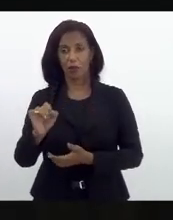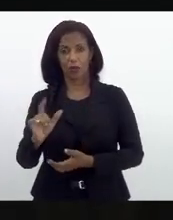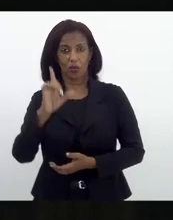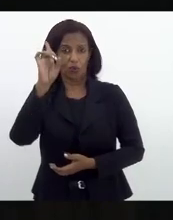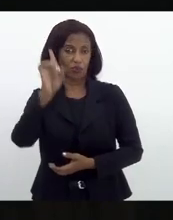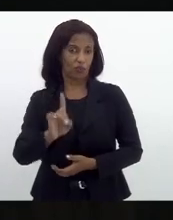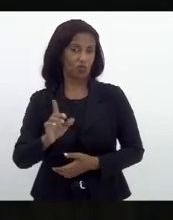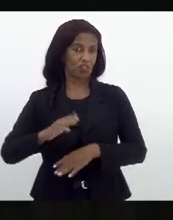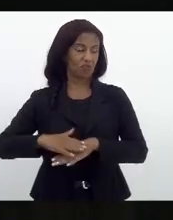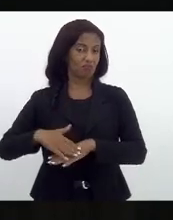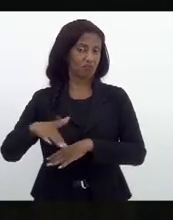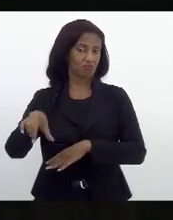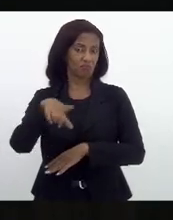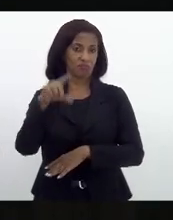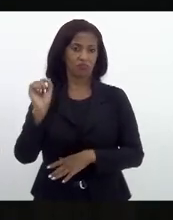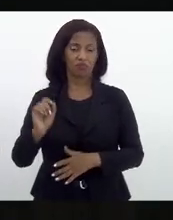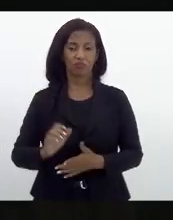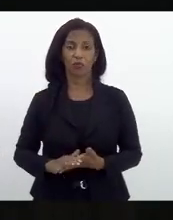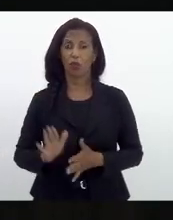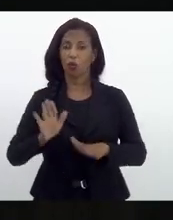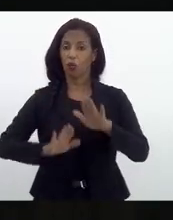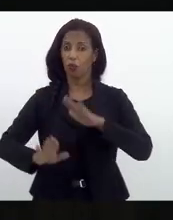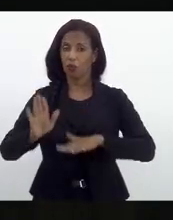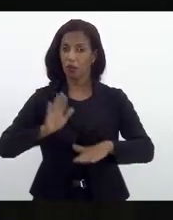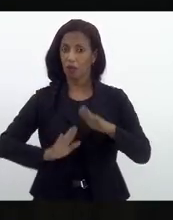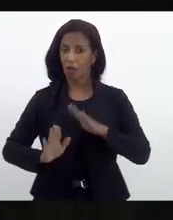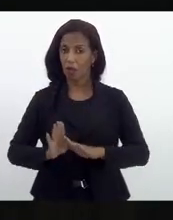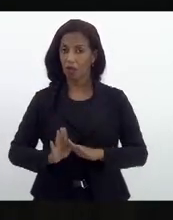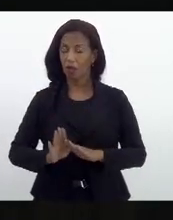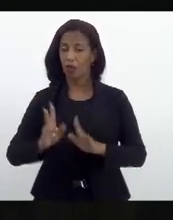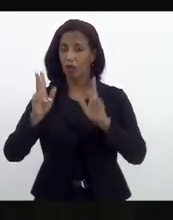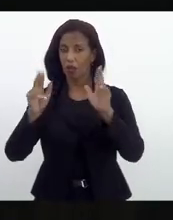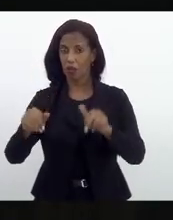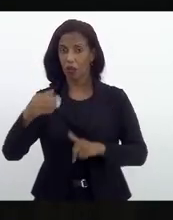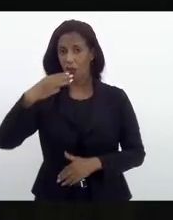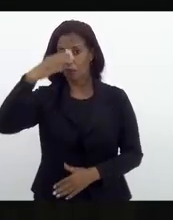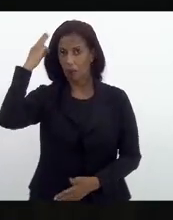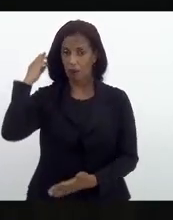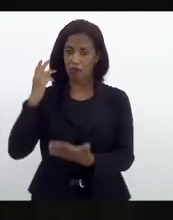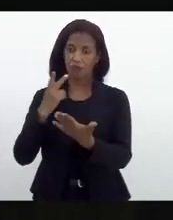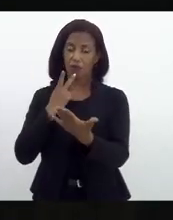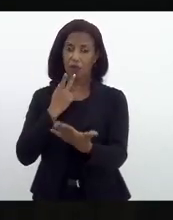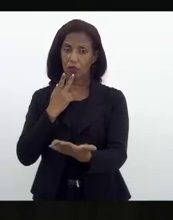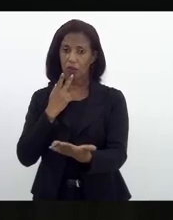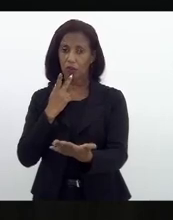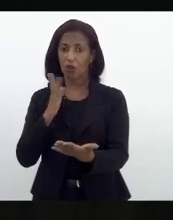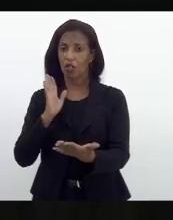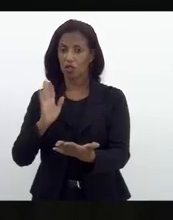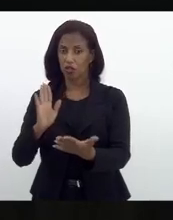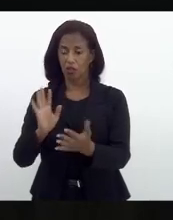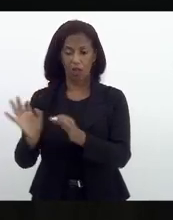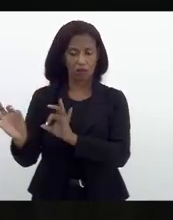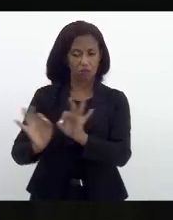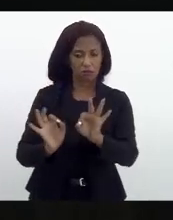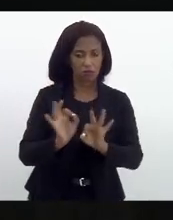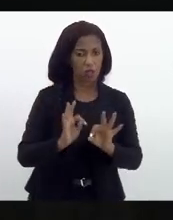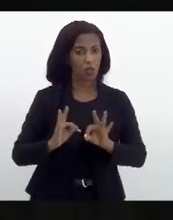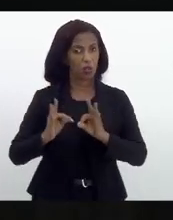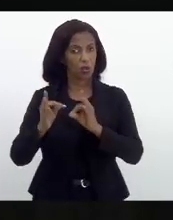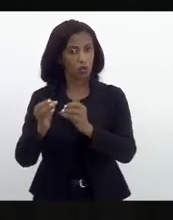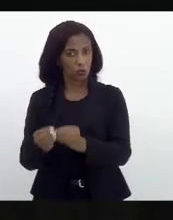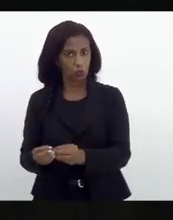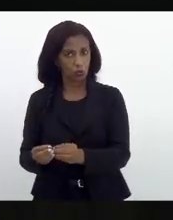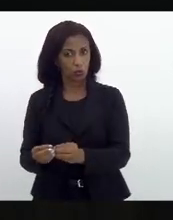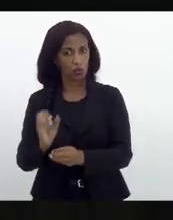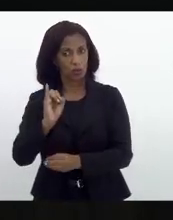direito de fazer o destaque só tem que ter cuidado como disse o líder a gente já negociando tudo e aí não vamos abrir mão